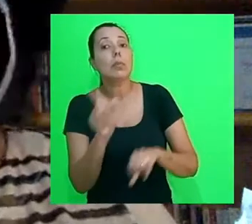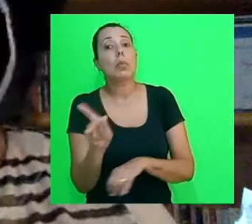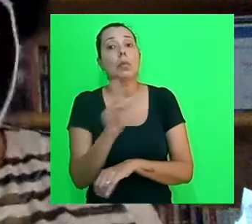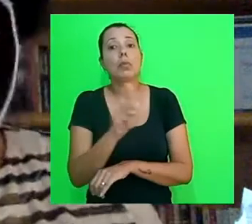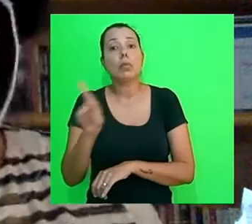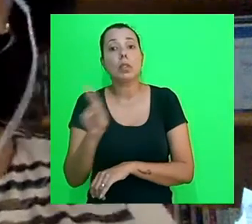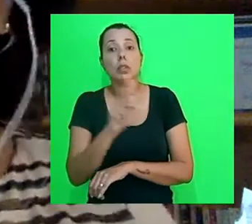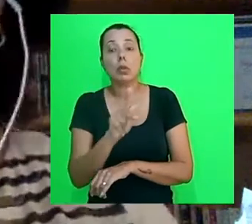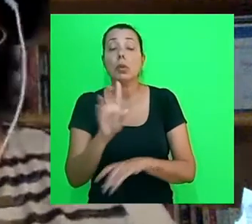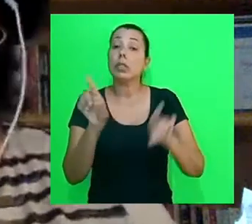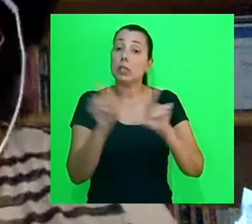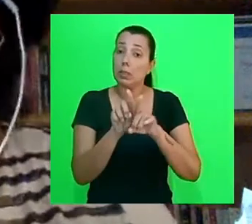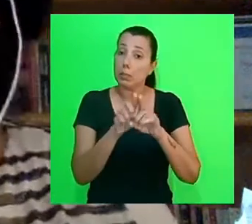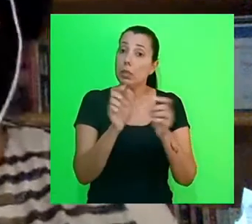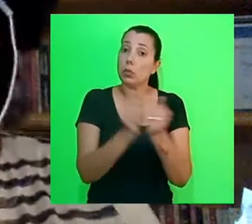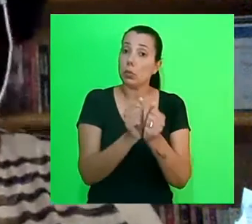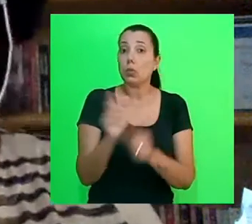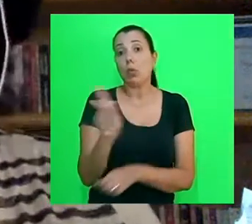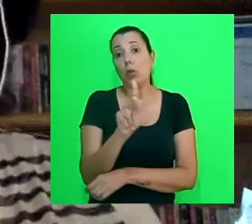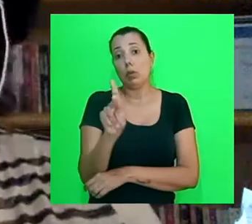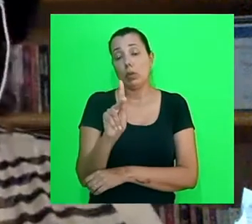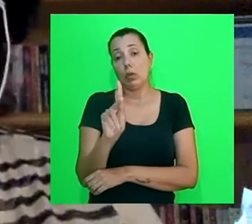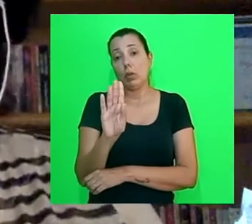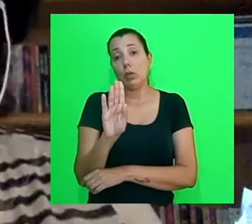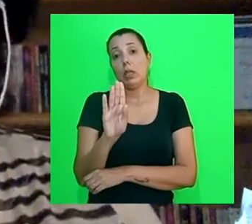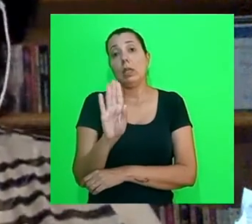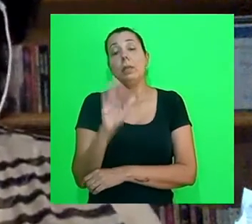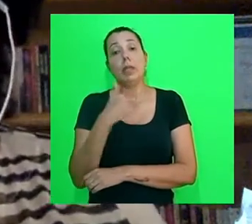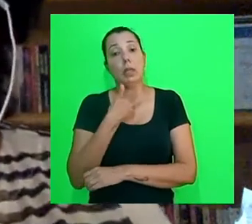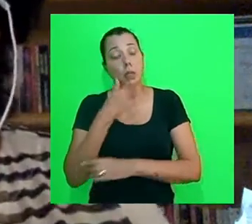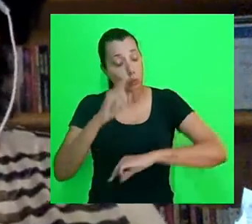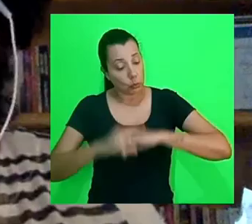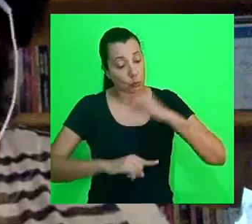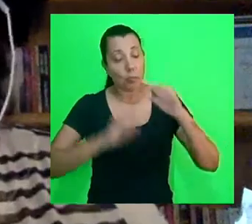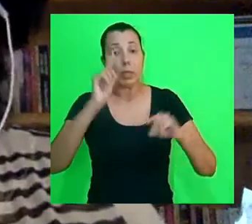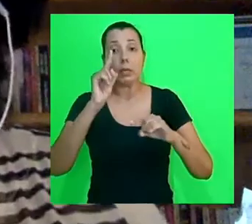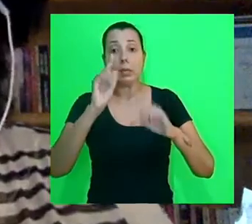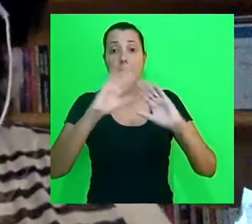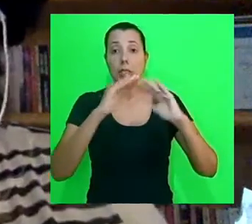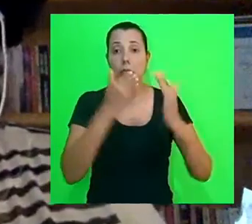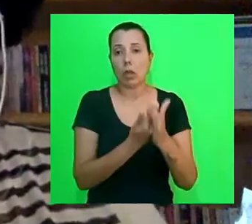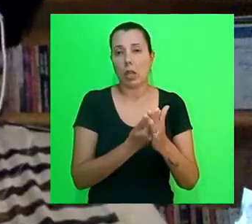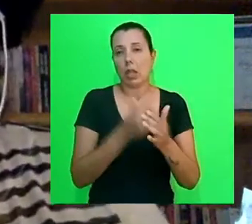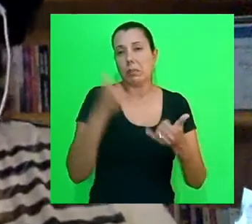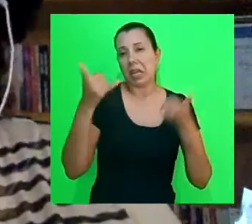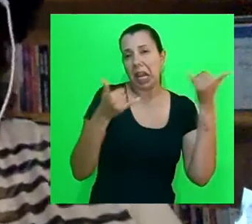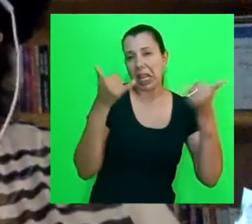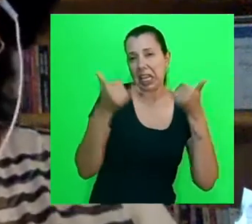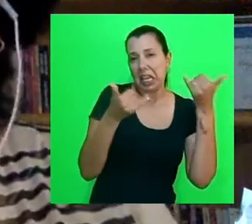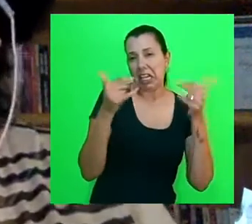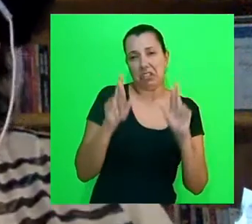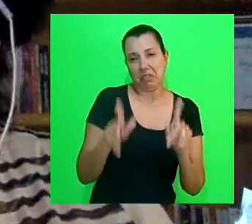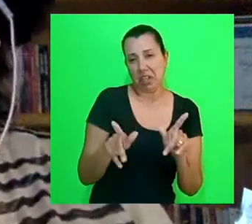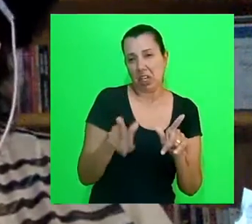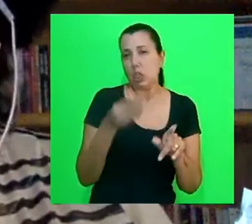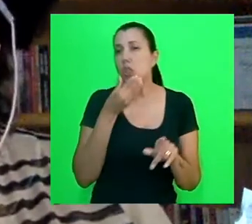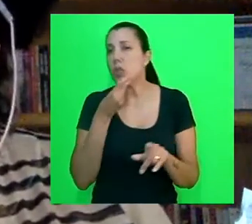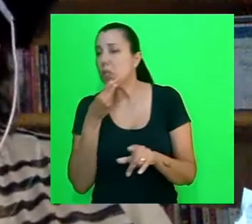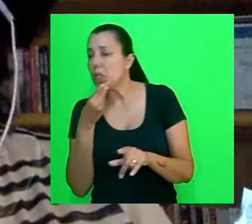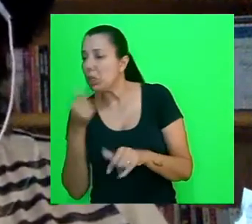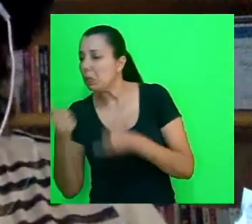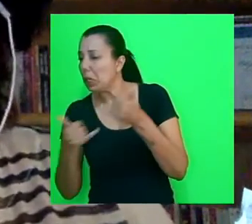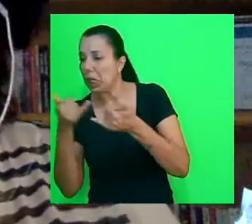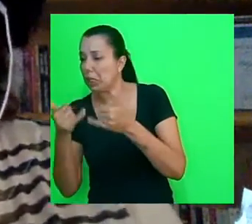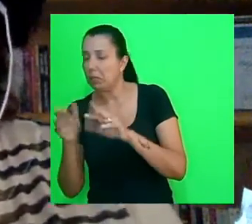existe. O exemplo mais clássico é o da própria violência contra a mulher. Até que ela passou a ser pautada pelo